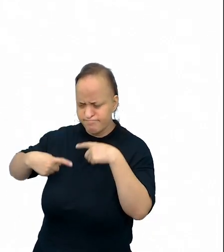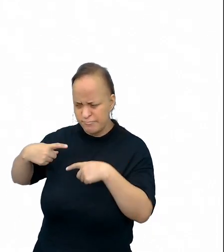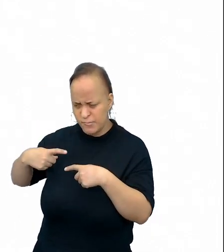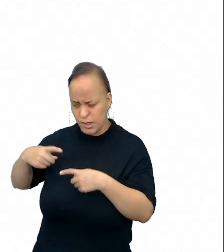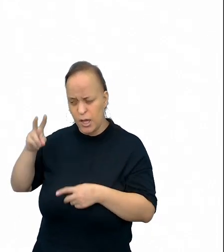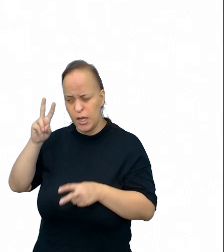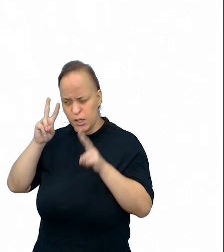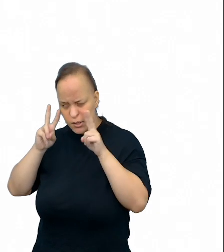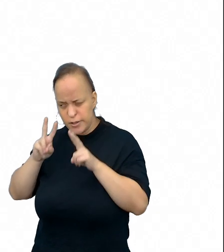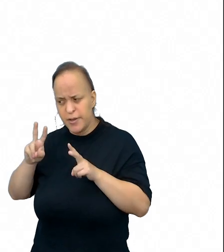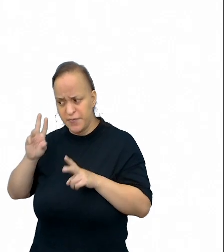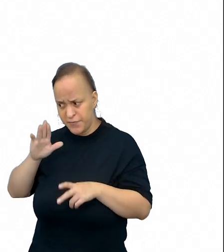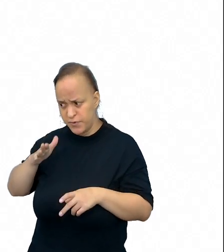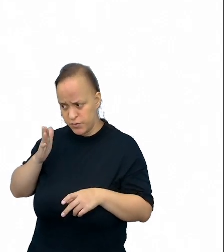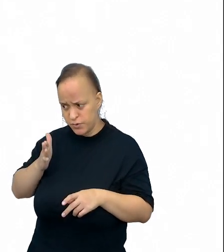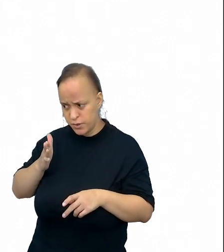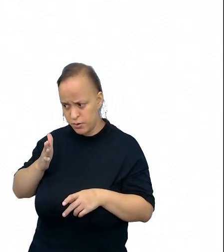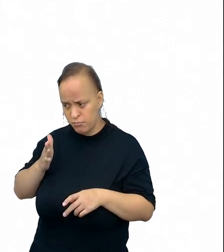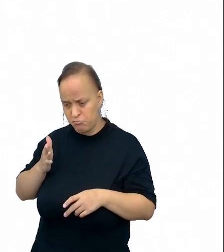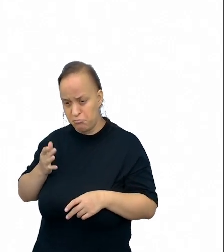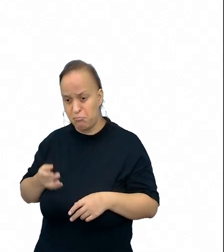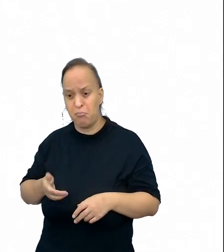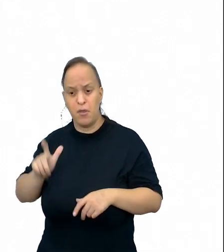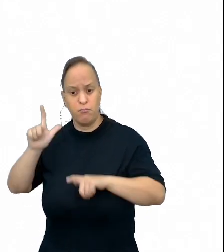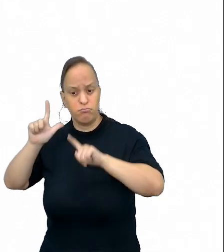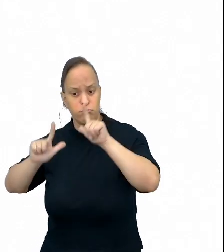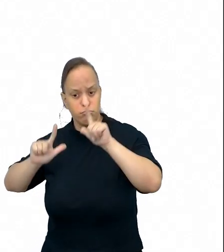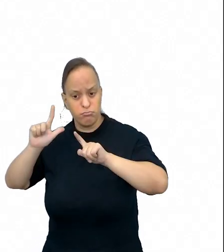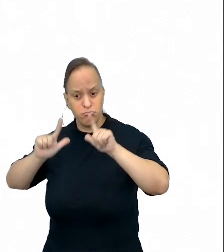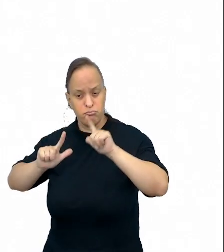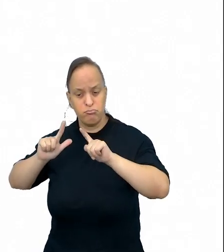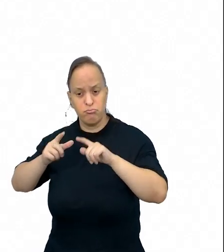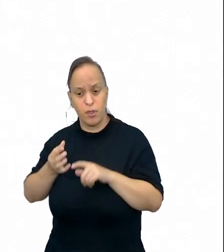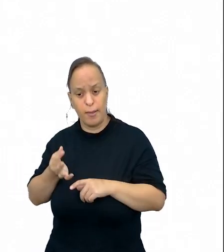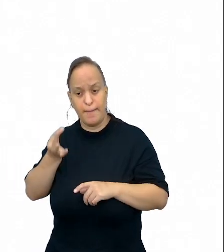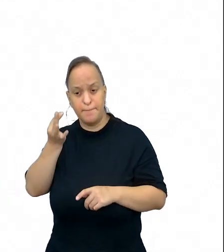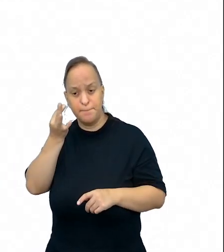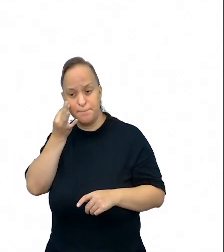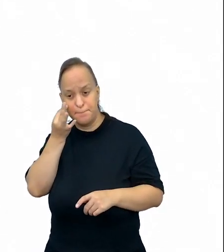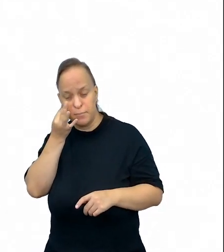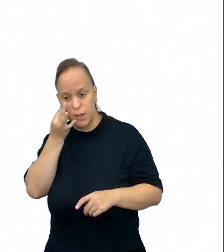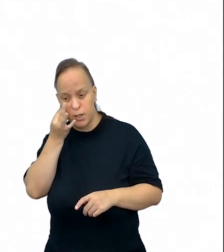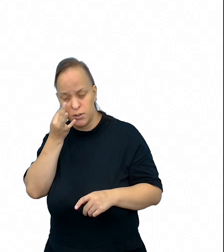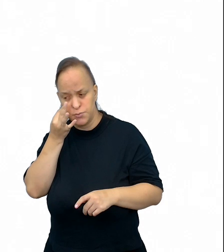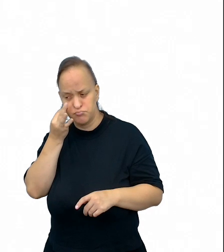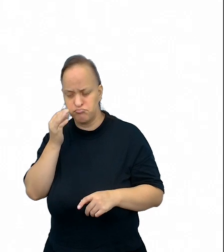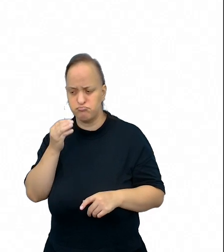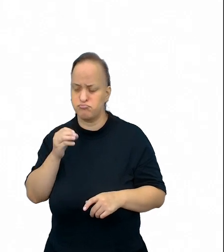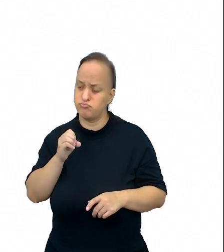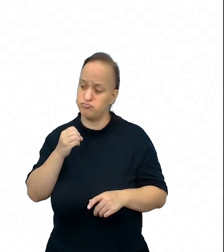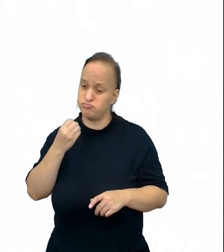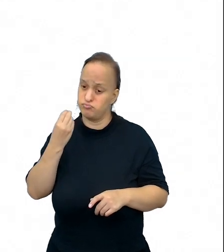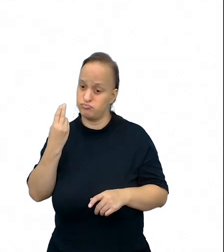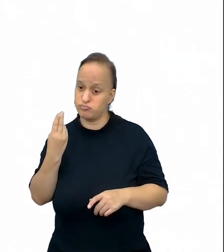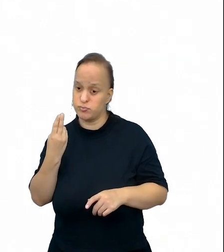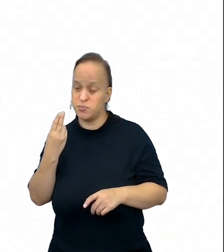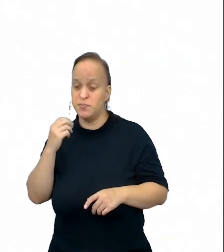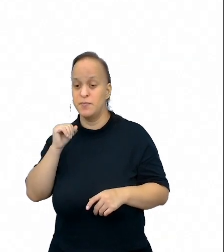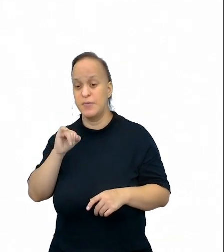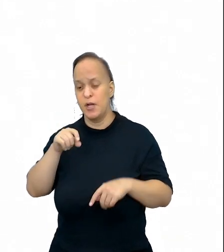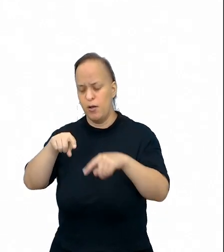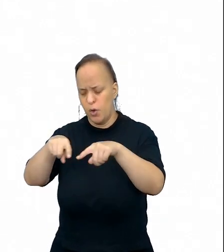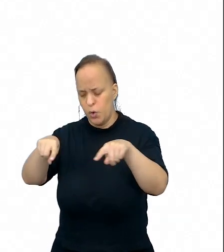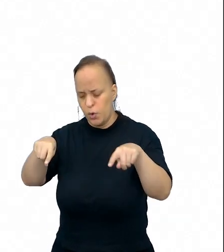ou em televisão, ou pessoalmente, se eles já também fizeram debates na sala de aula, que tema que